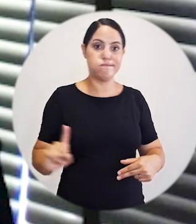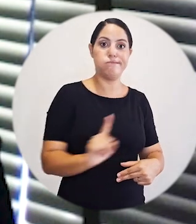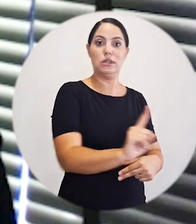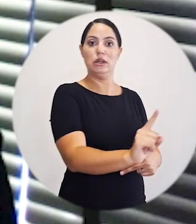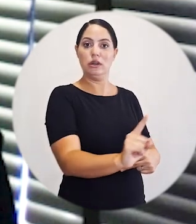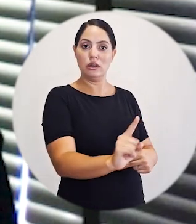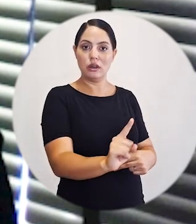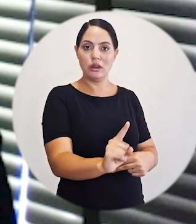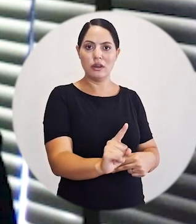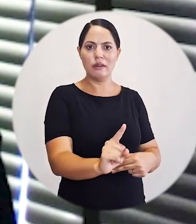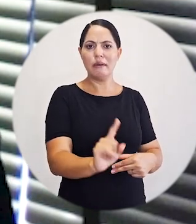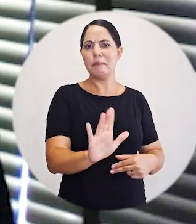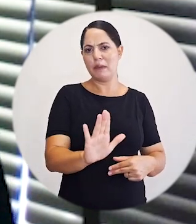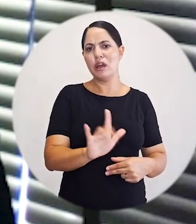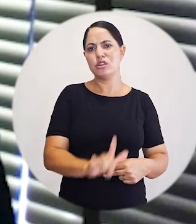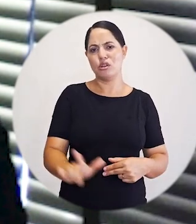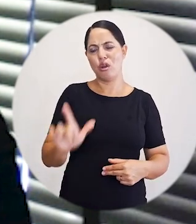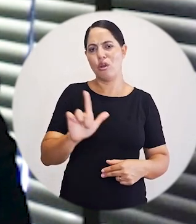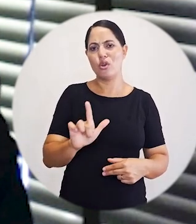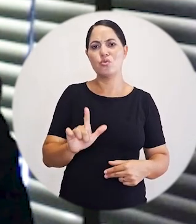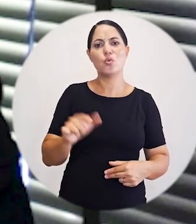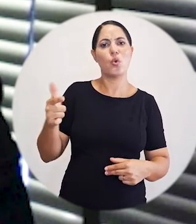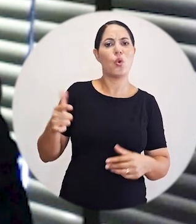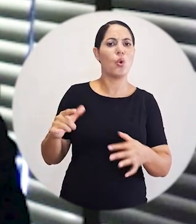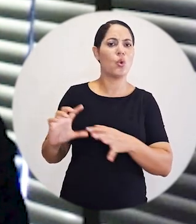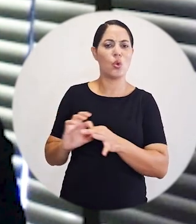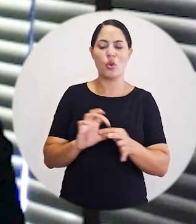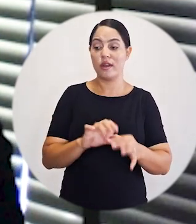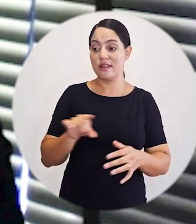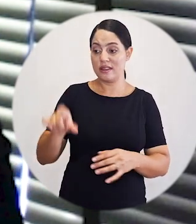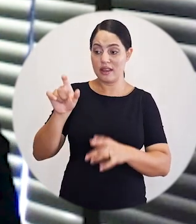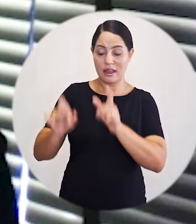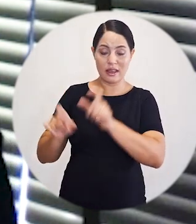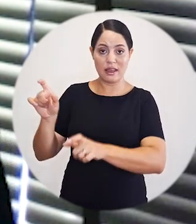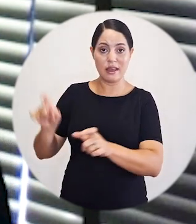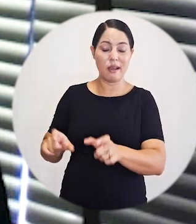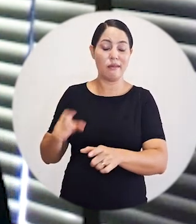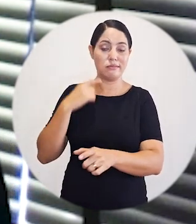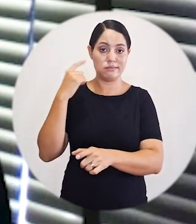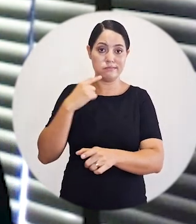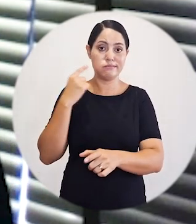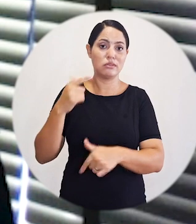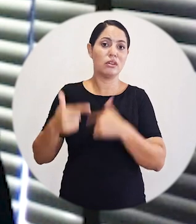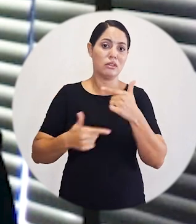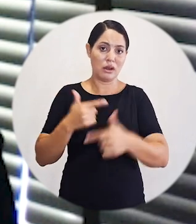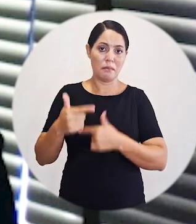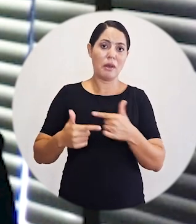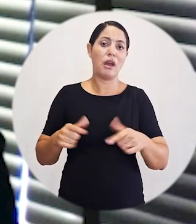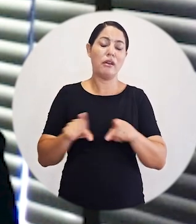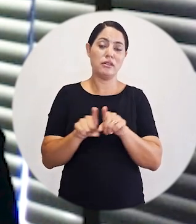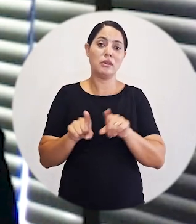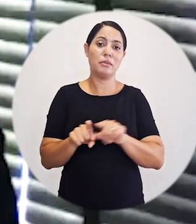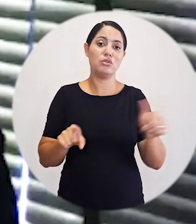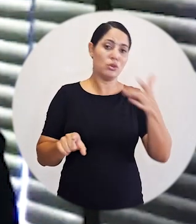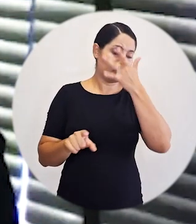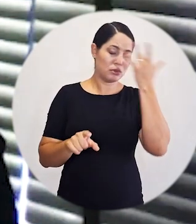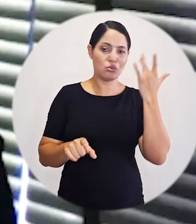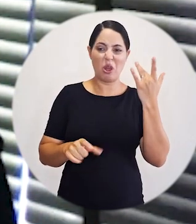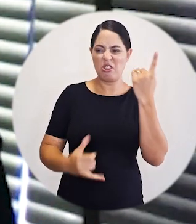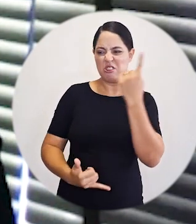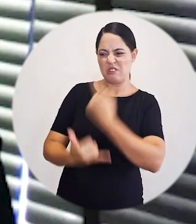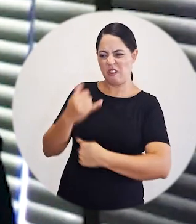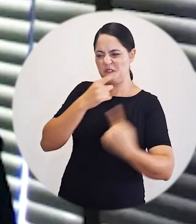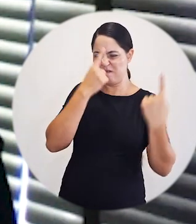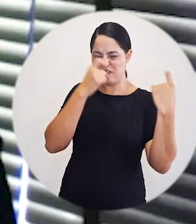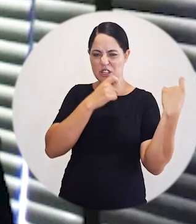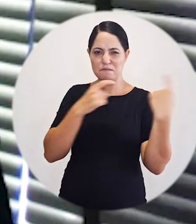risco. E o advogado que, profissionalmente, licitamente, trabalhando também por interesse de